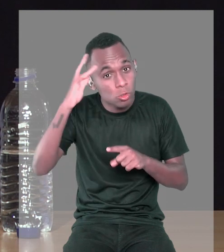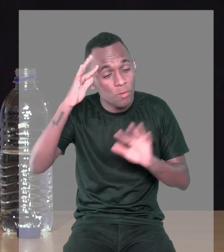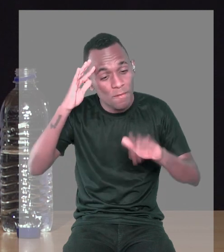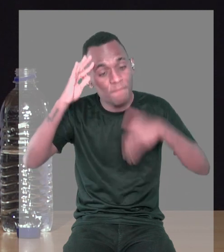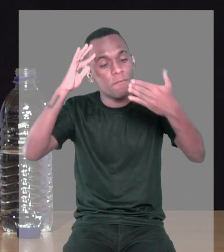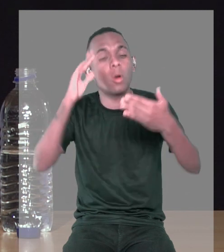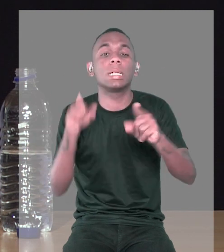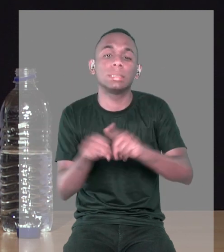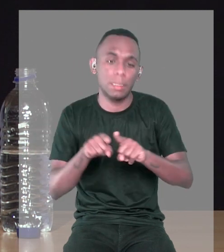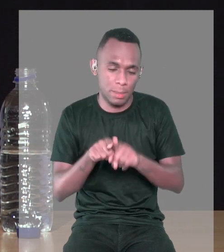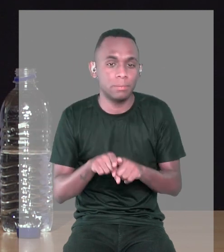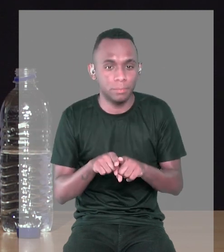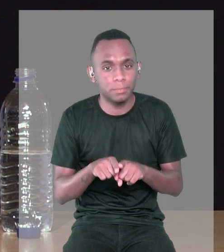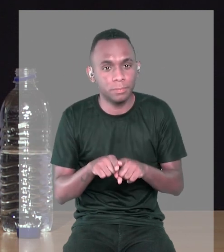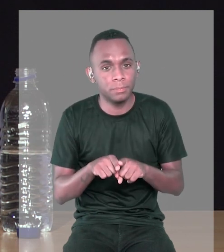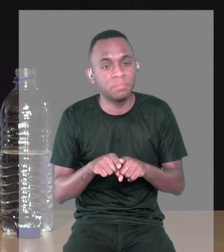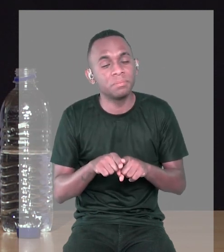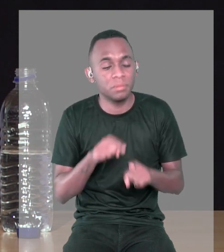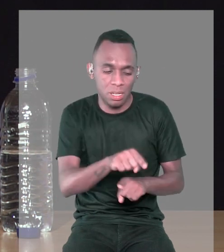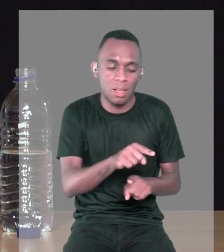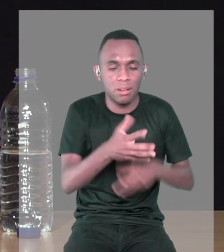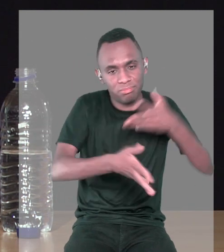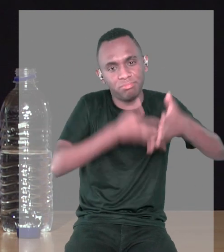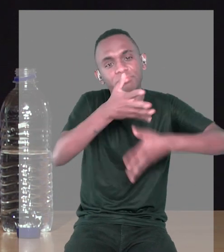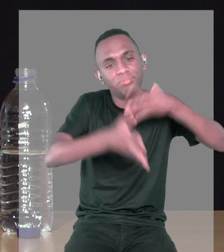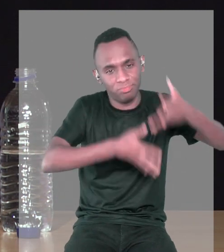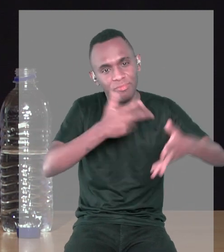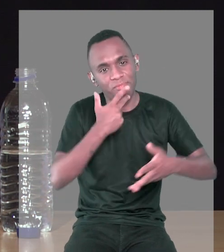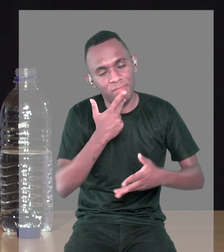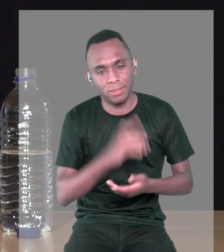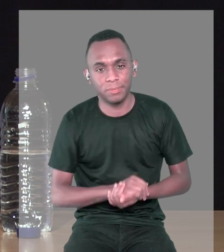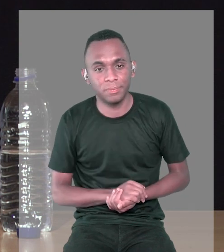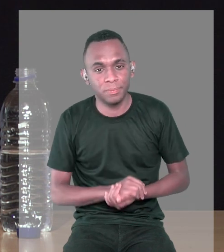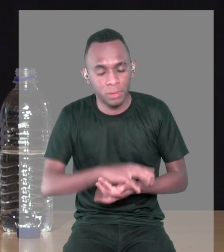além da filosofia. É o que diz André.